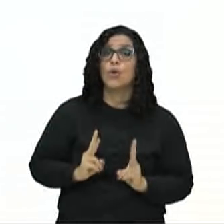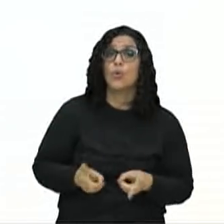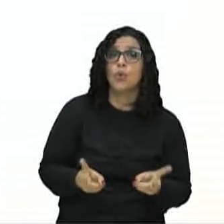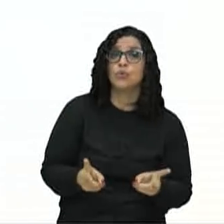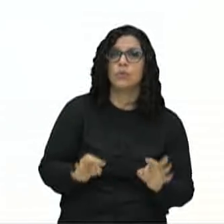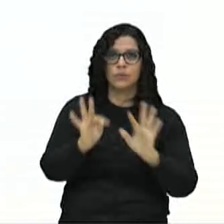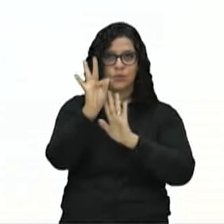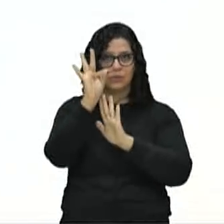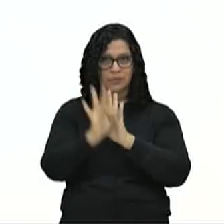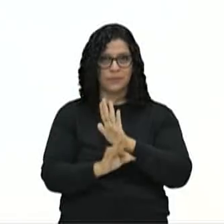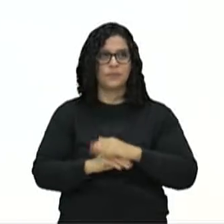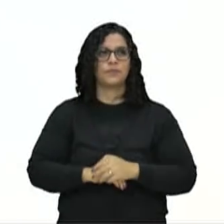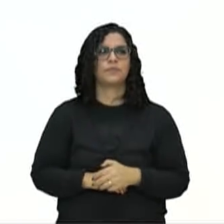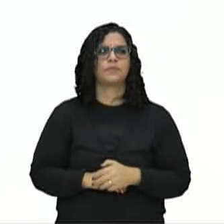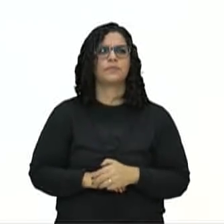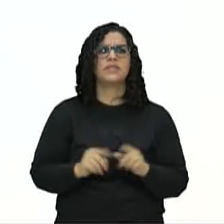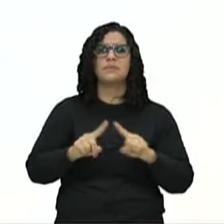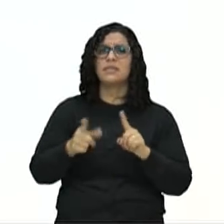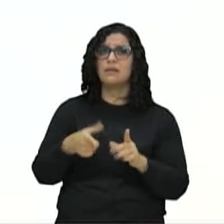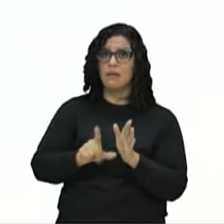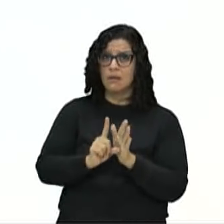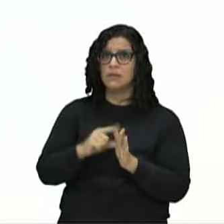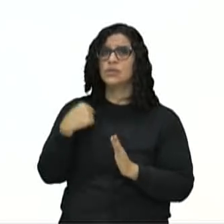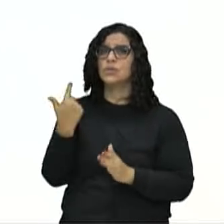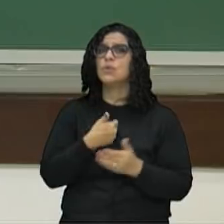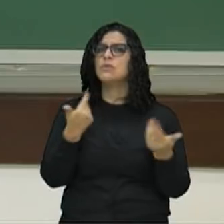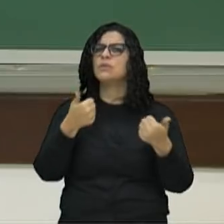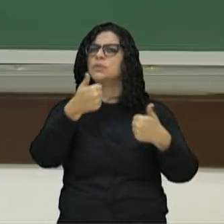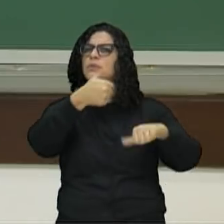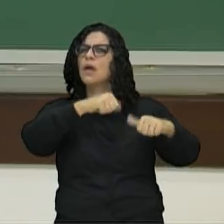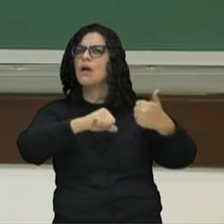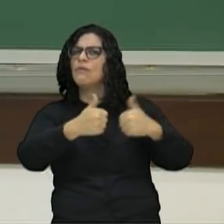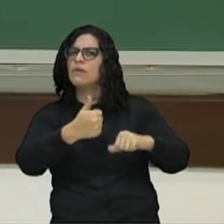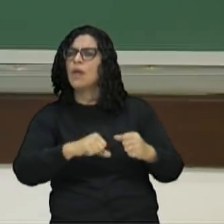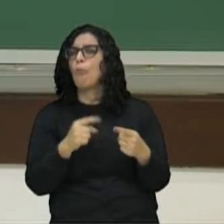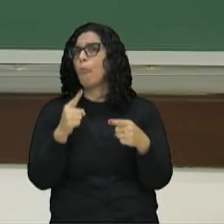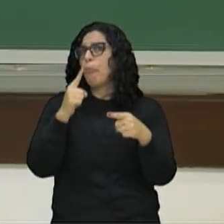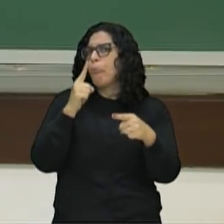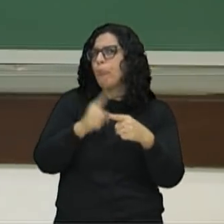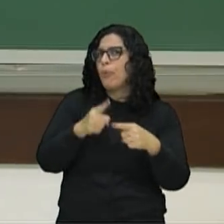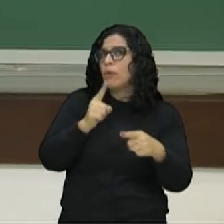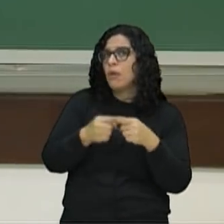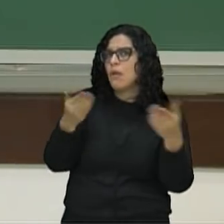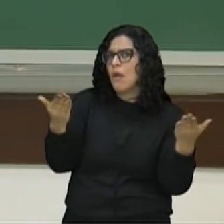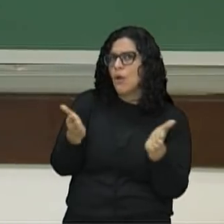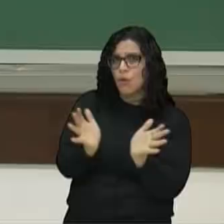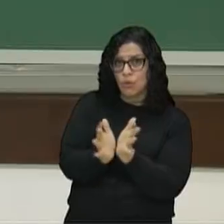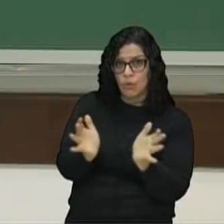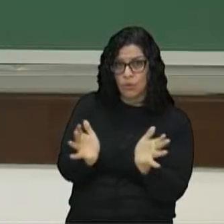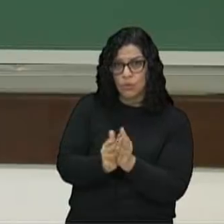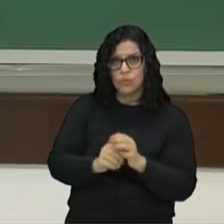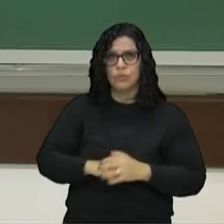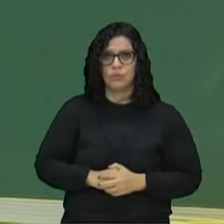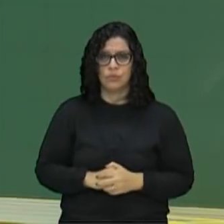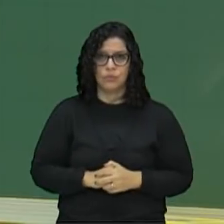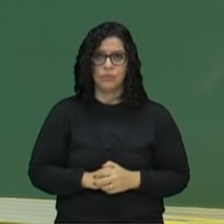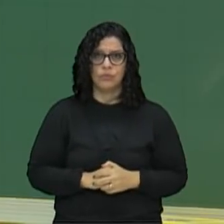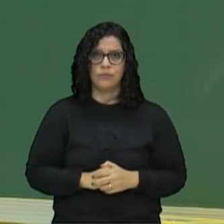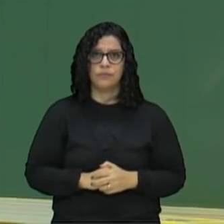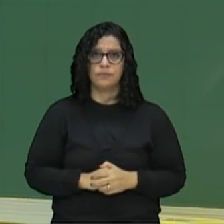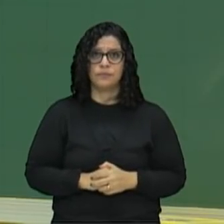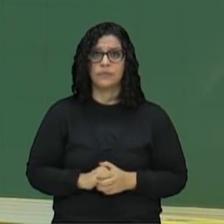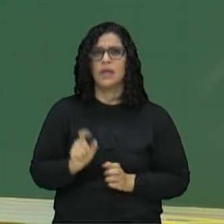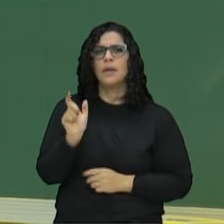Continuação desse texto. Mas antes, vamos analisar por que será, turma, que